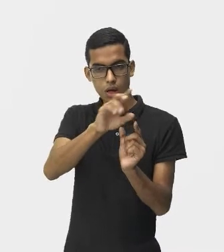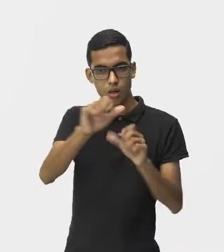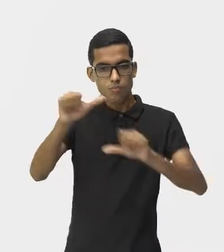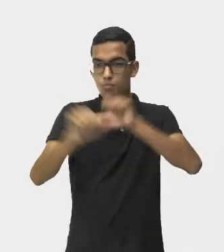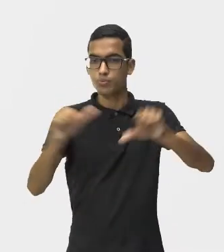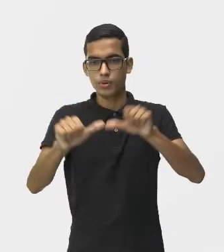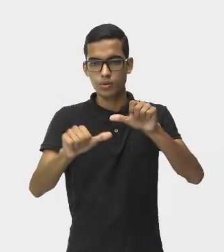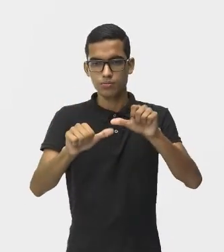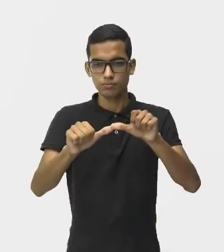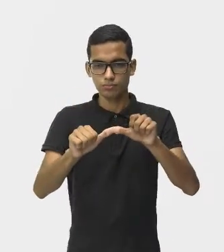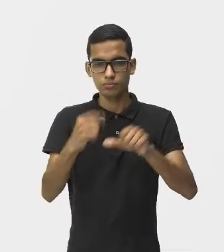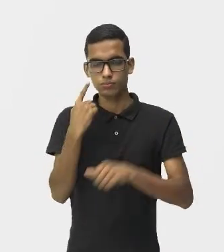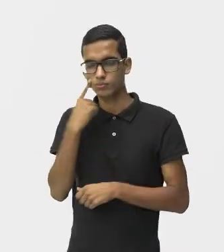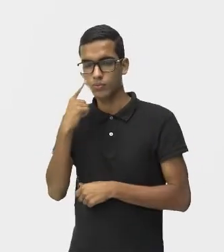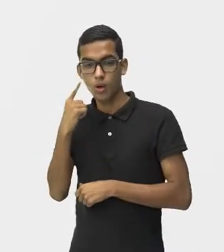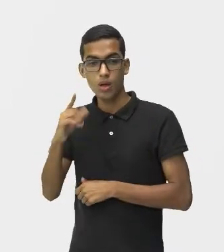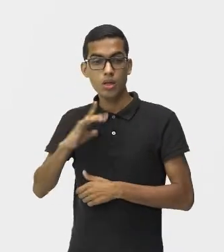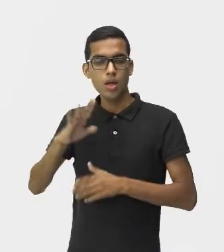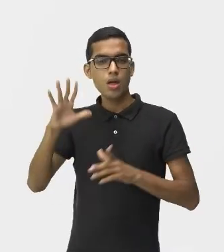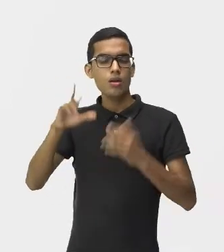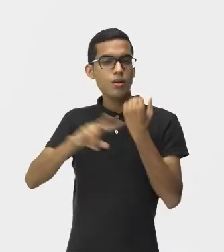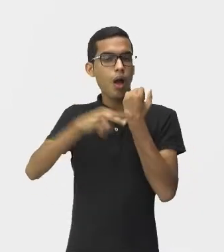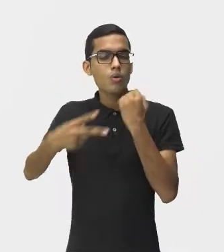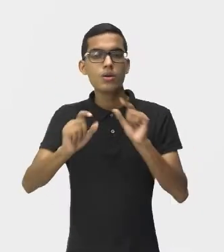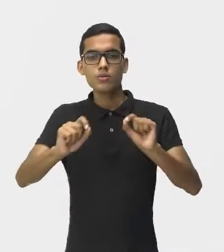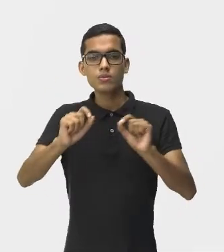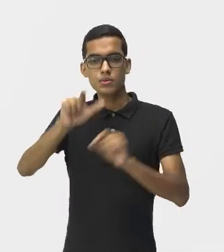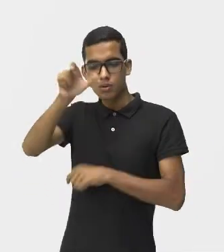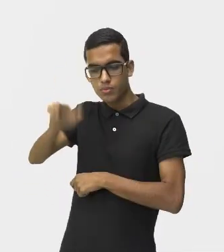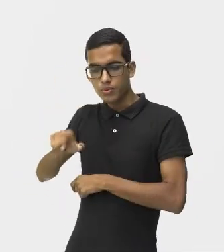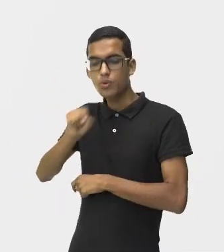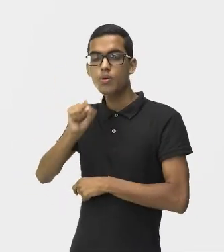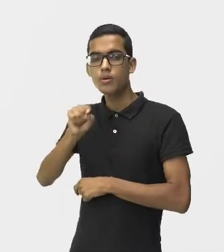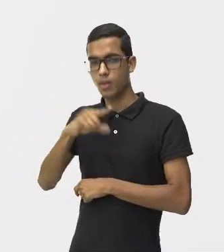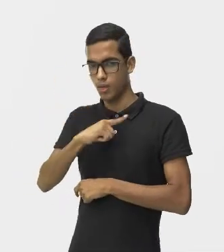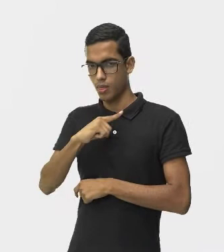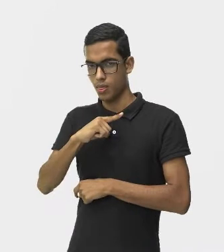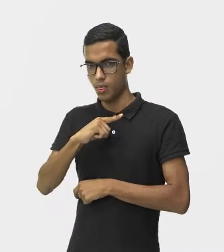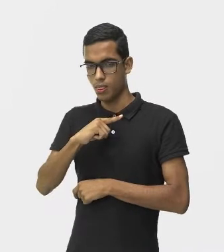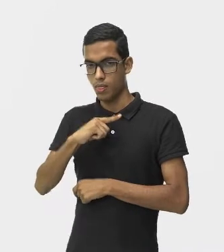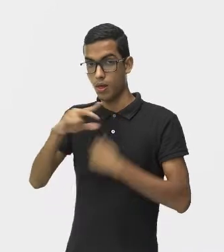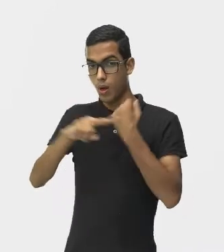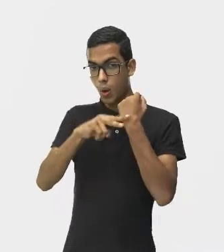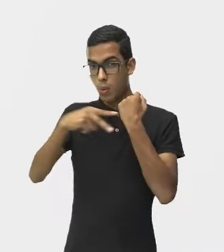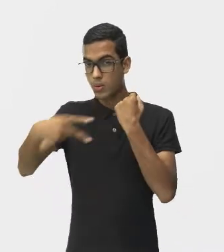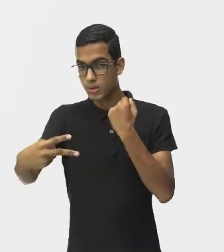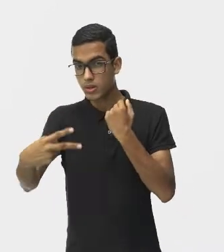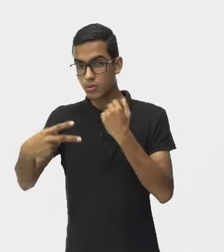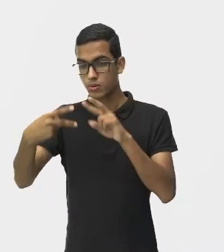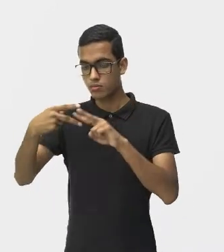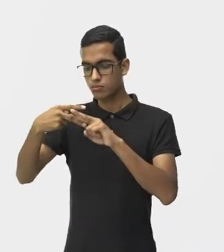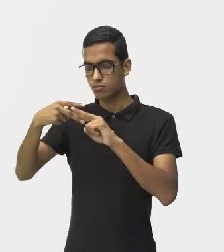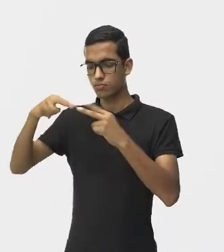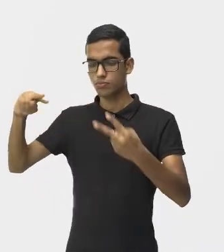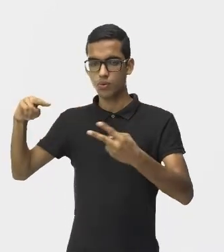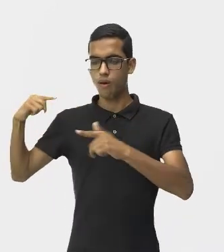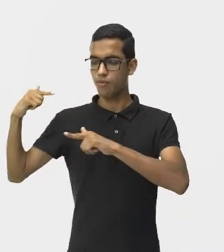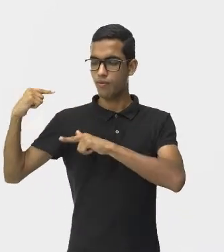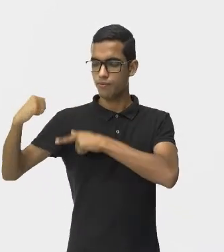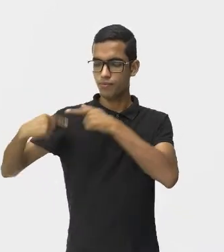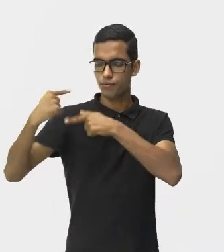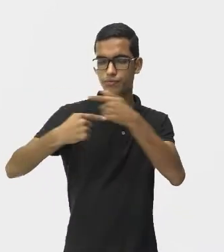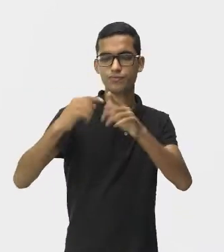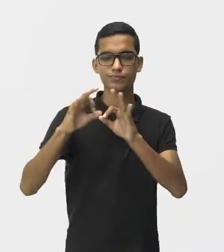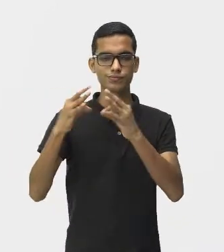de mutação. Observem bem essa estrutura aqui. Ele representa para a gente um braço de um